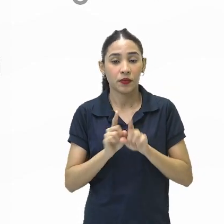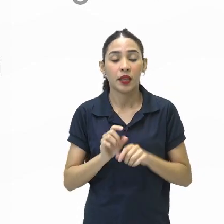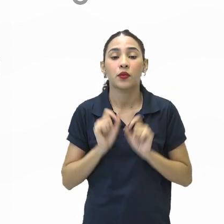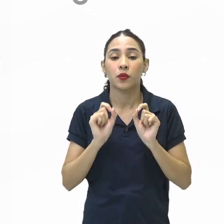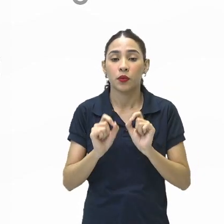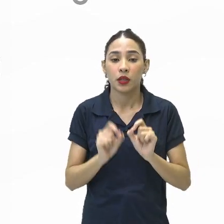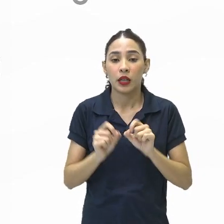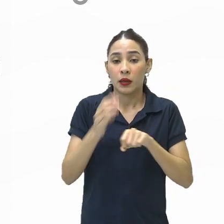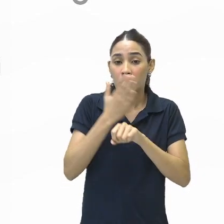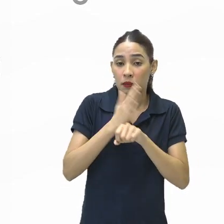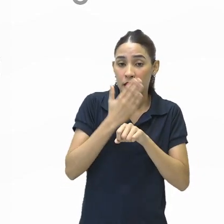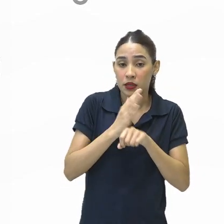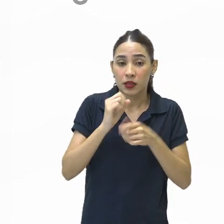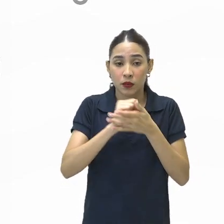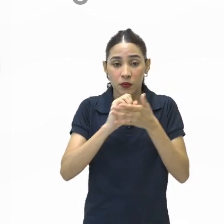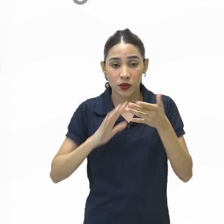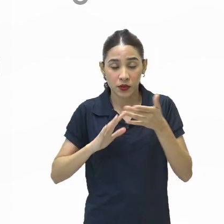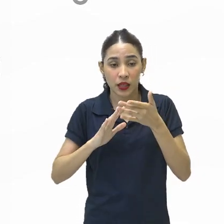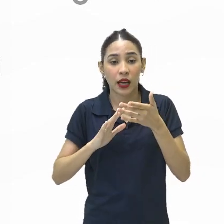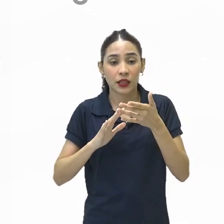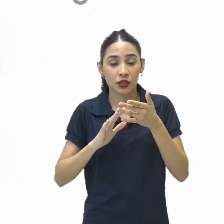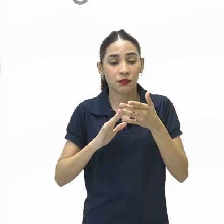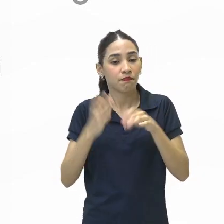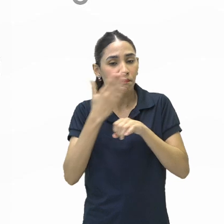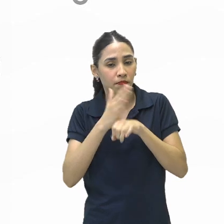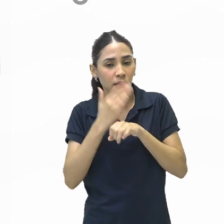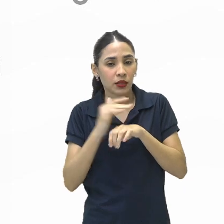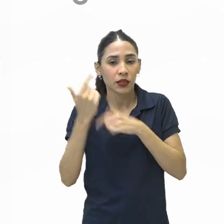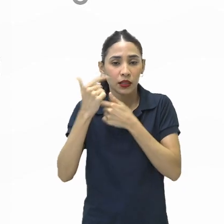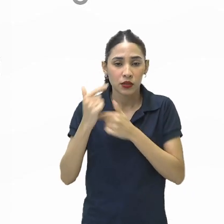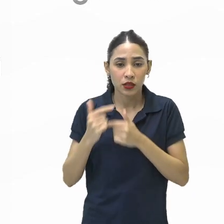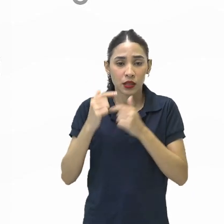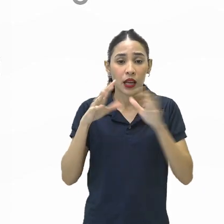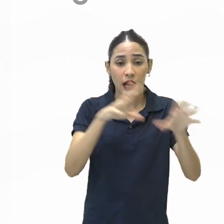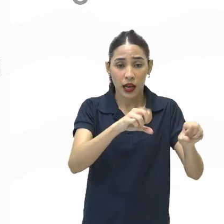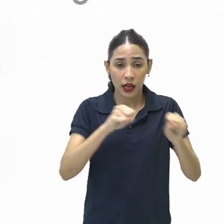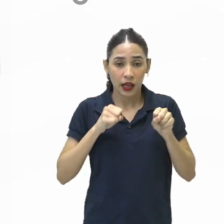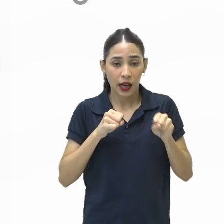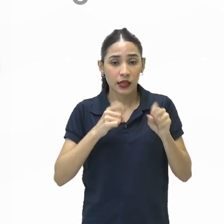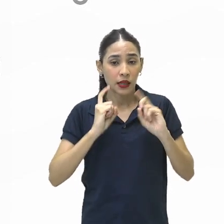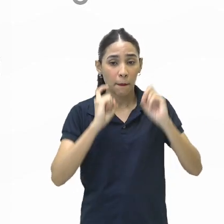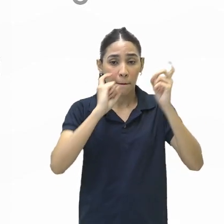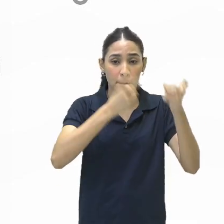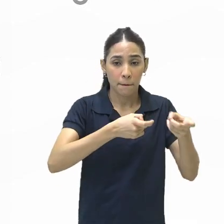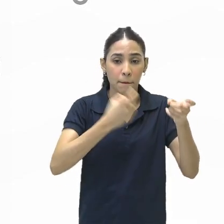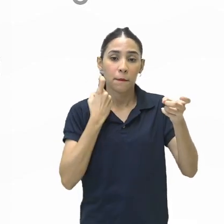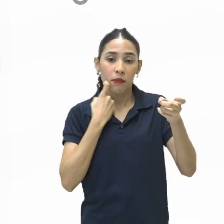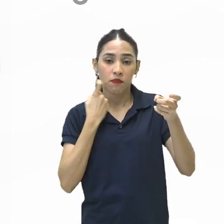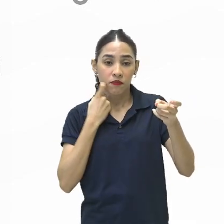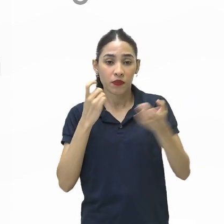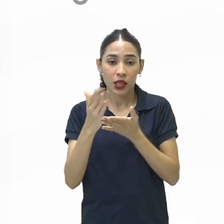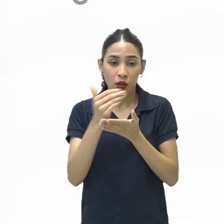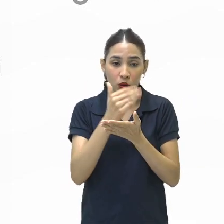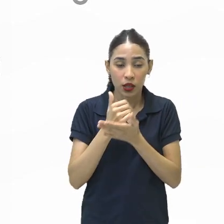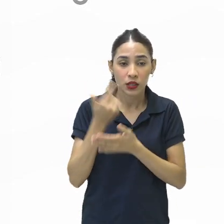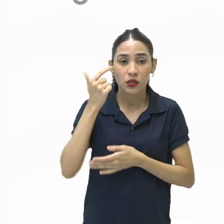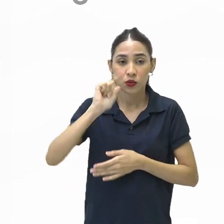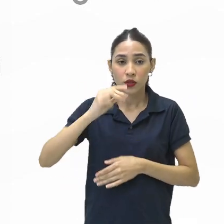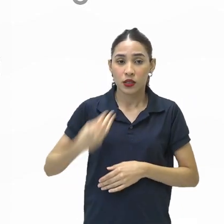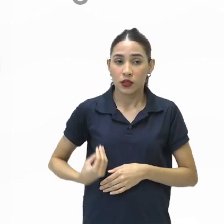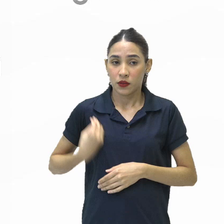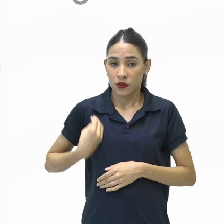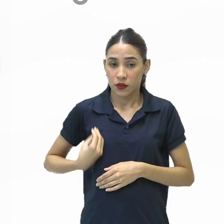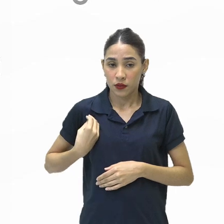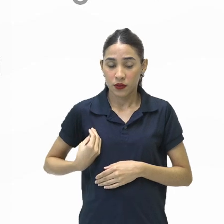ribeirinhas, elas praticam atividades tradicionais de caça, pesca e coleta para sua